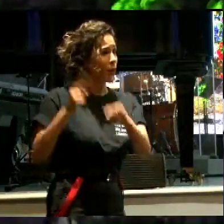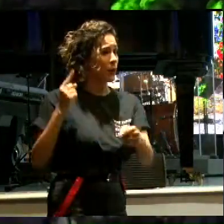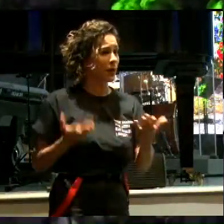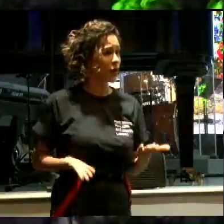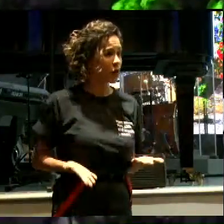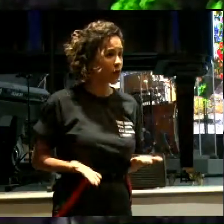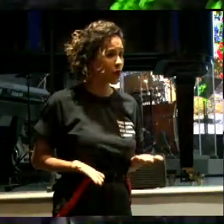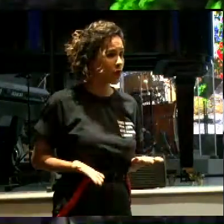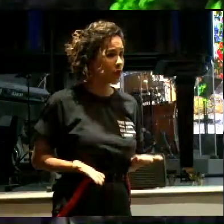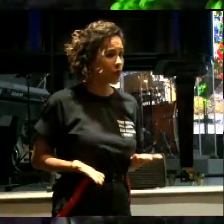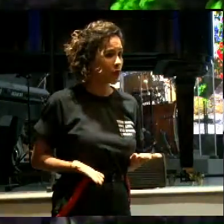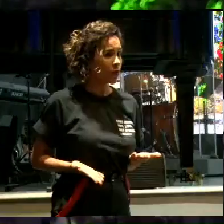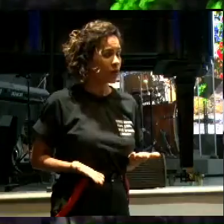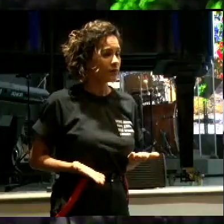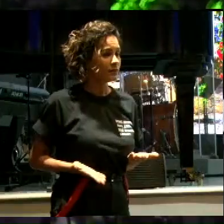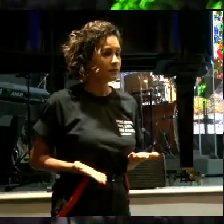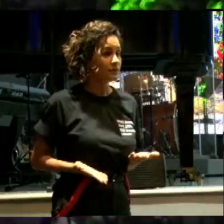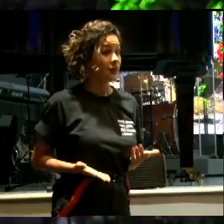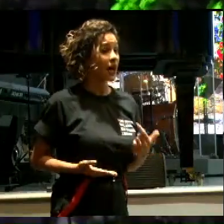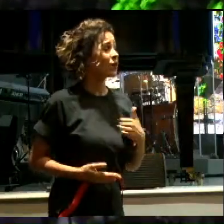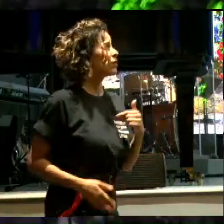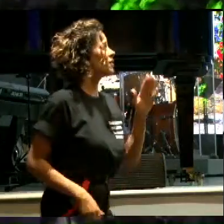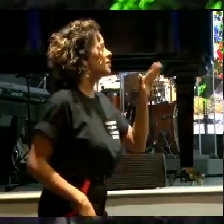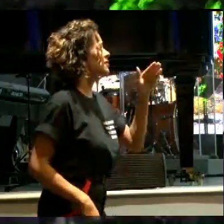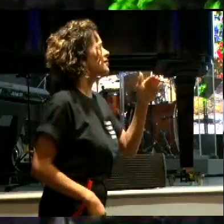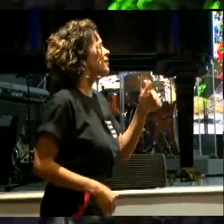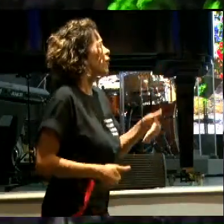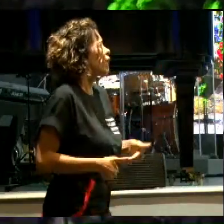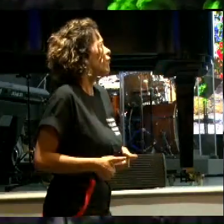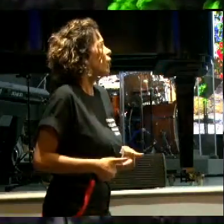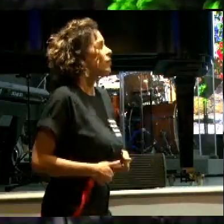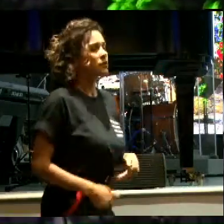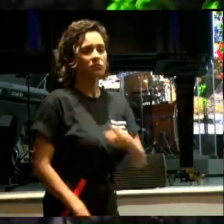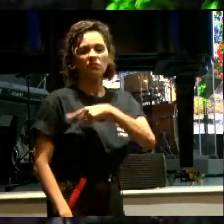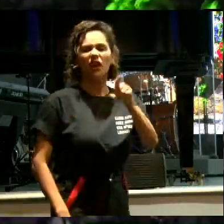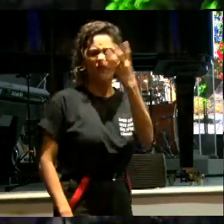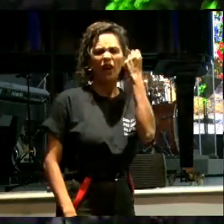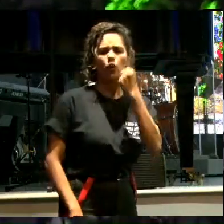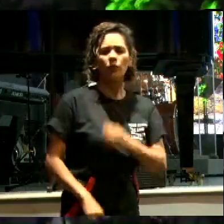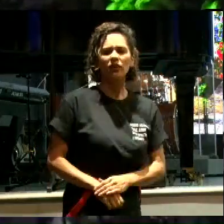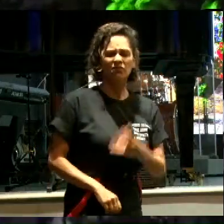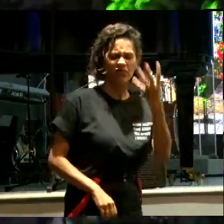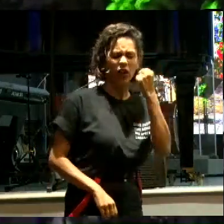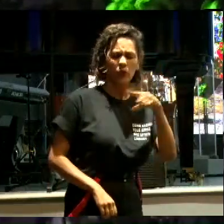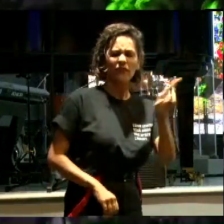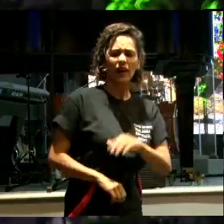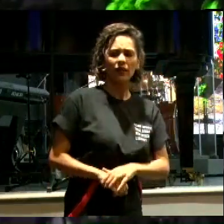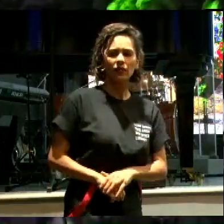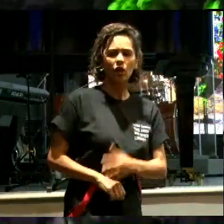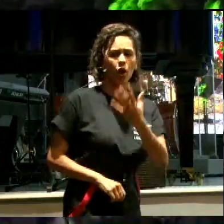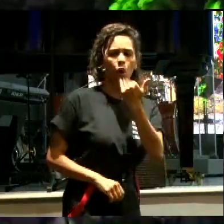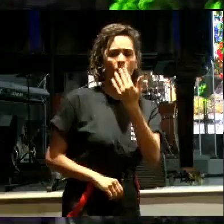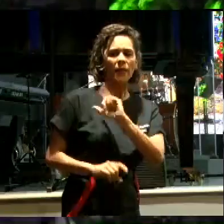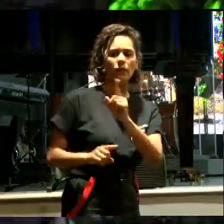E quando eu falava: eu estou com fome, vai dormir porque sono alimenta. Era assim.